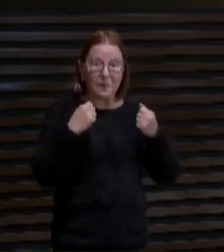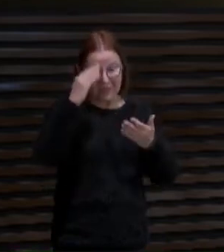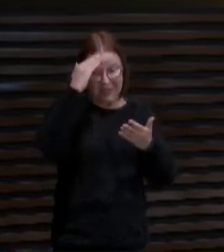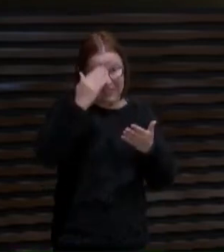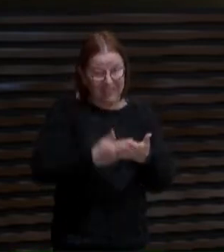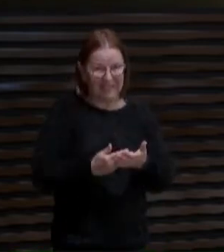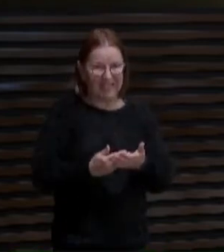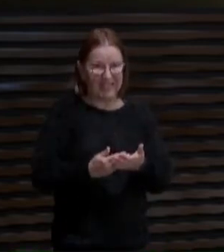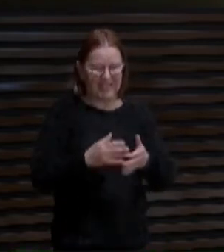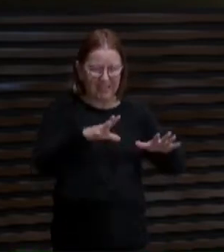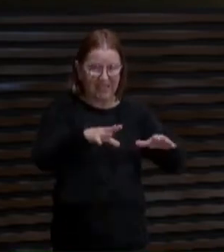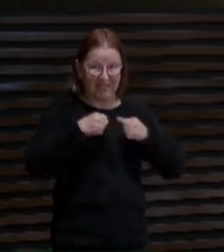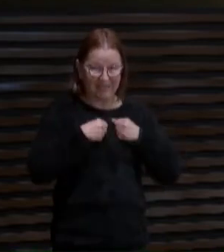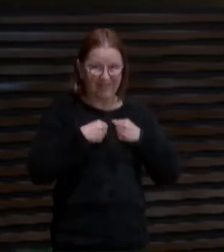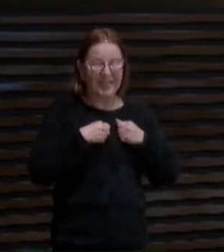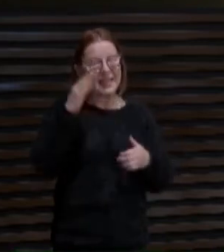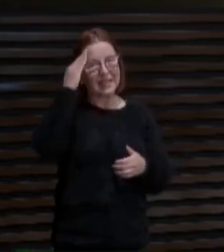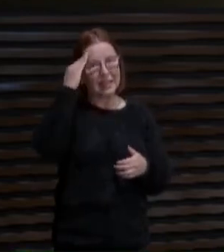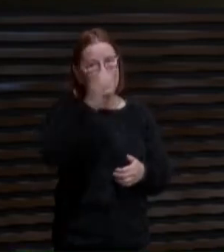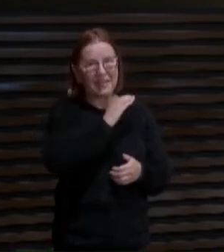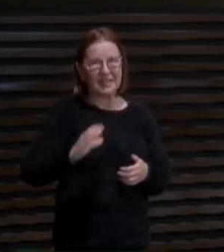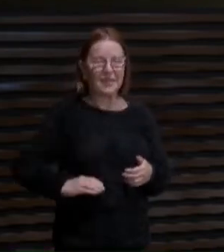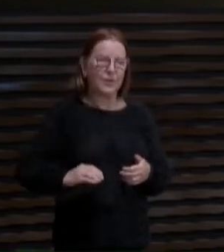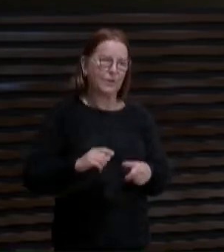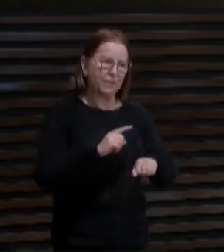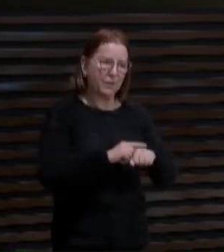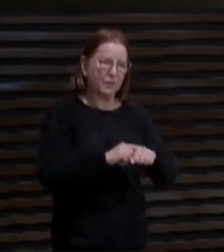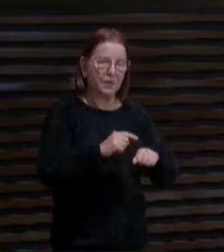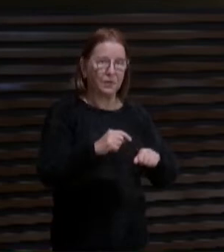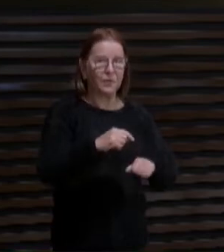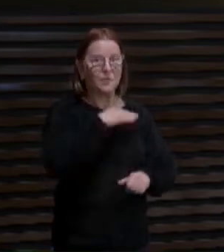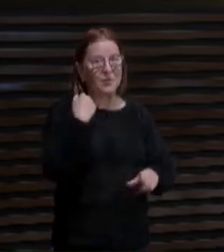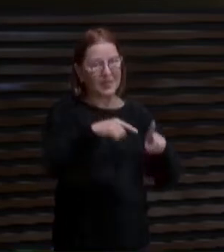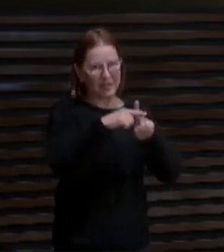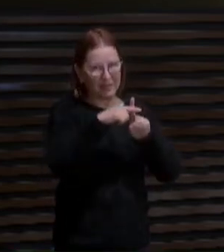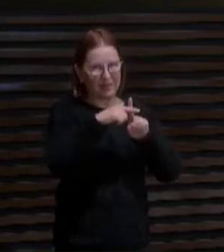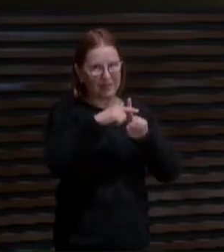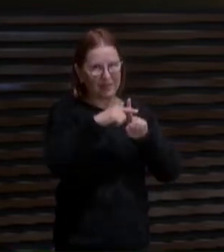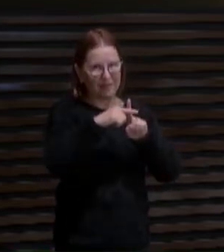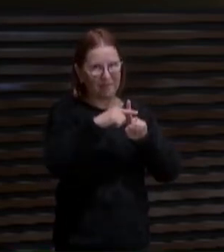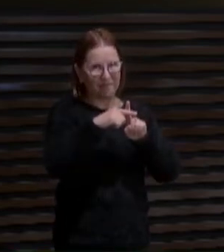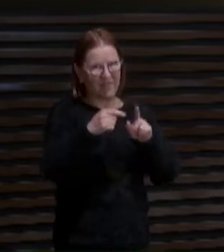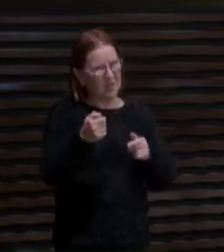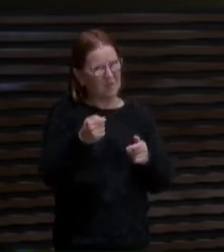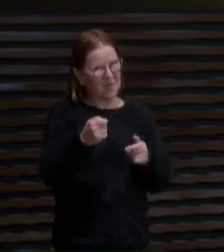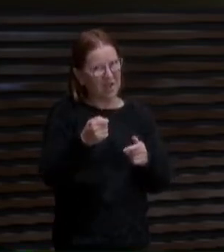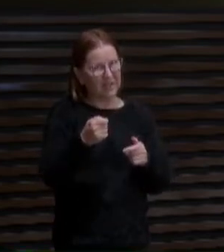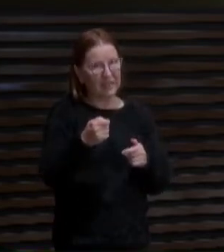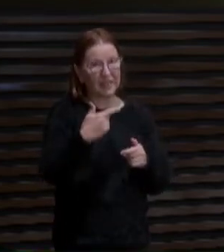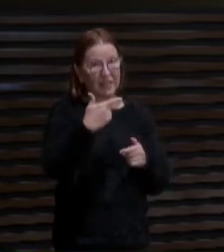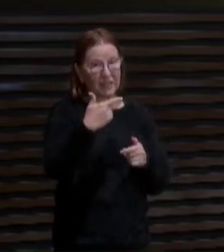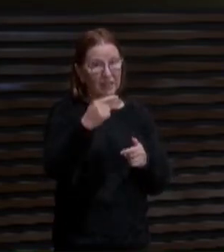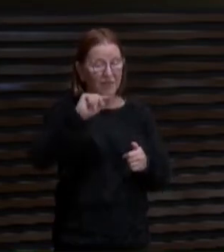e saber que Cristo quando ele morreu lá naquela Cruz a dois mil anos atrás ou há quase dois mil anos atrás